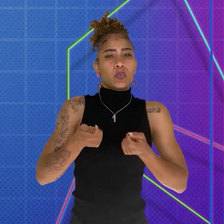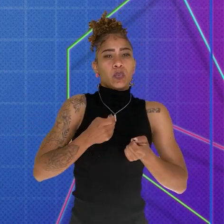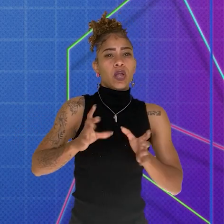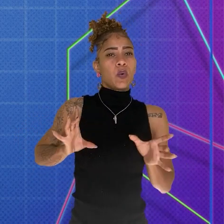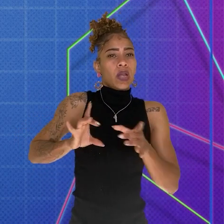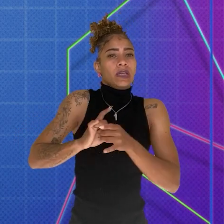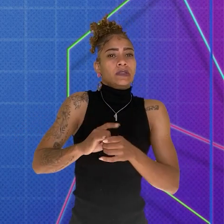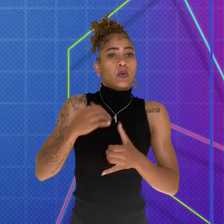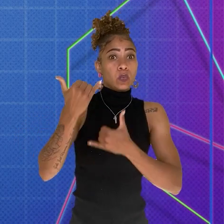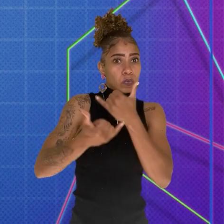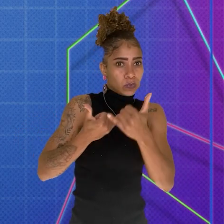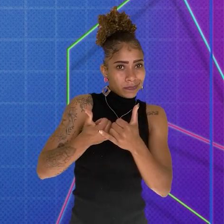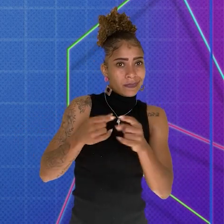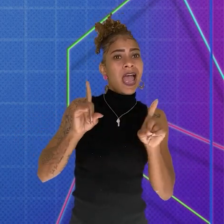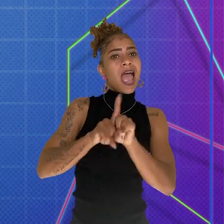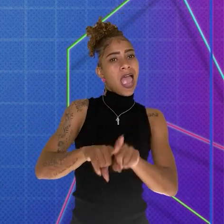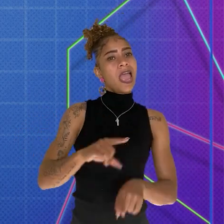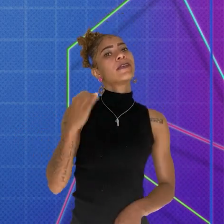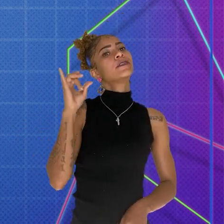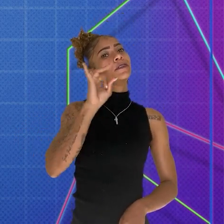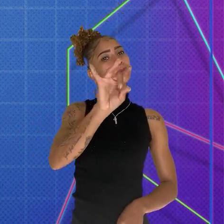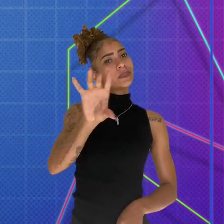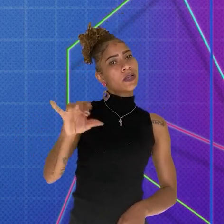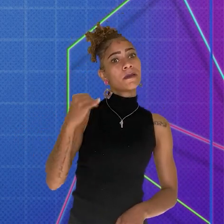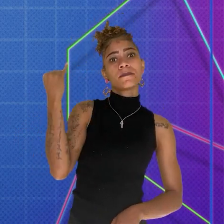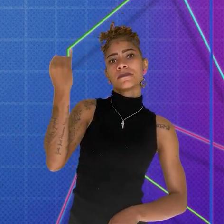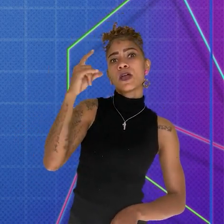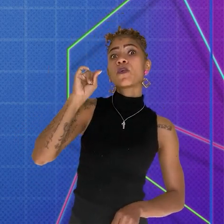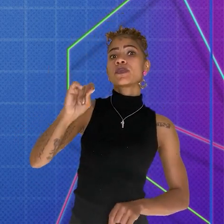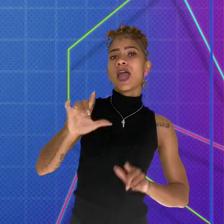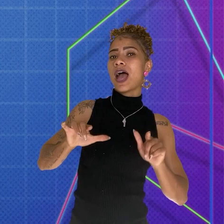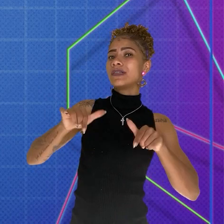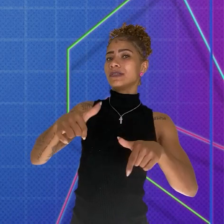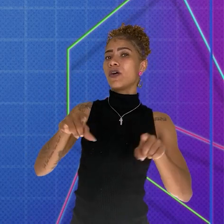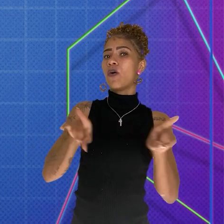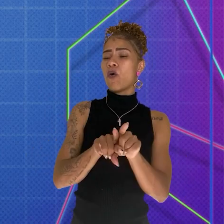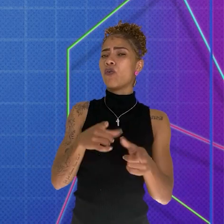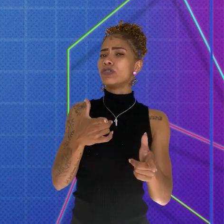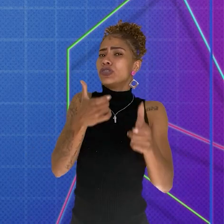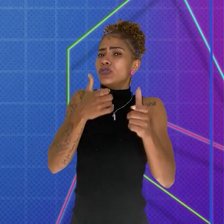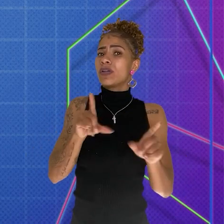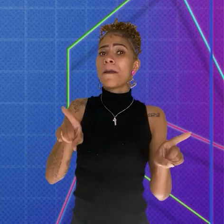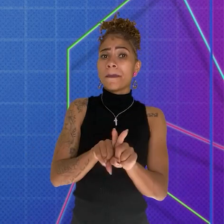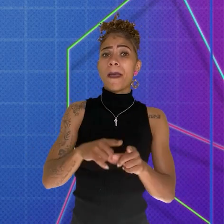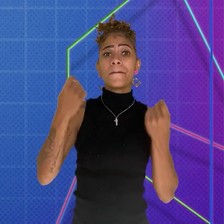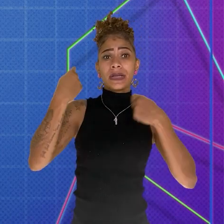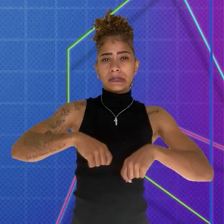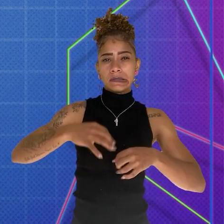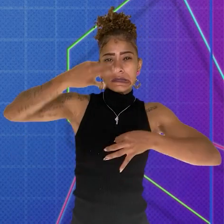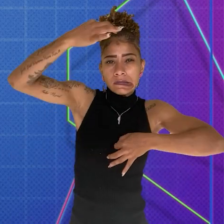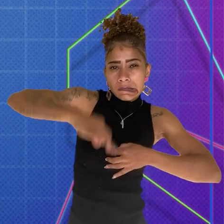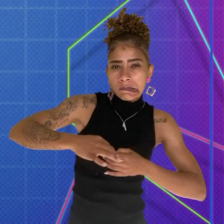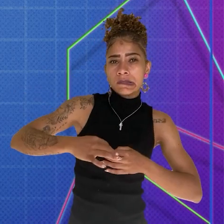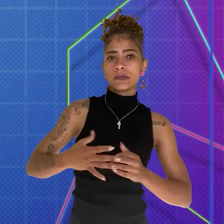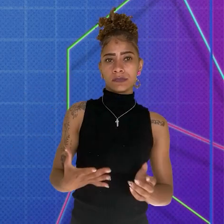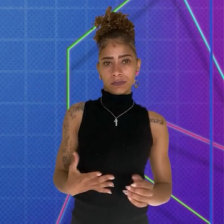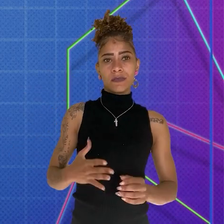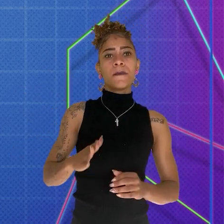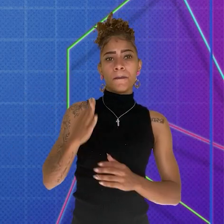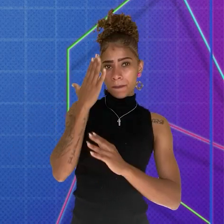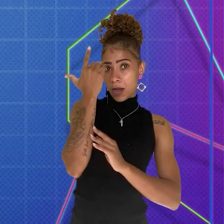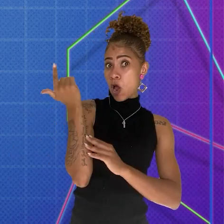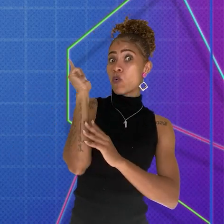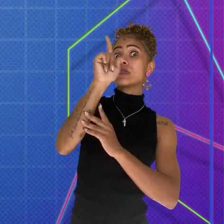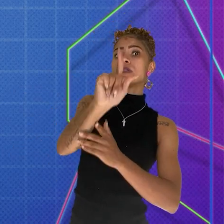de controle e conexão com o jogo. E isso é especialmente importante em jogos de ação ou de tiro, onde a precisão é essencial para o